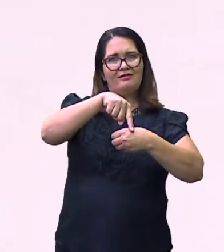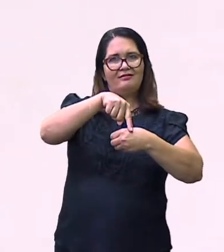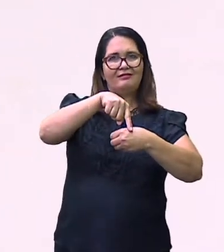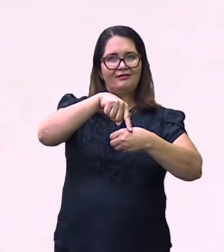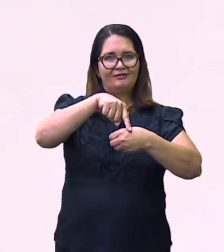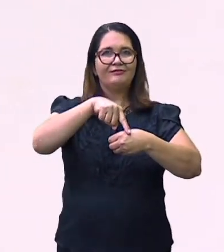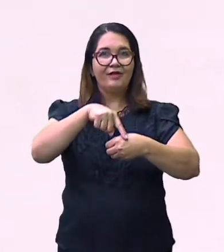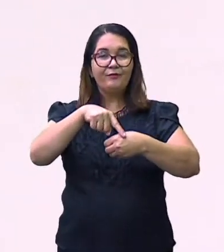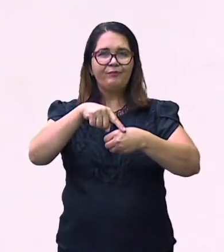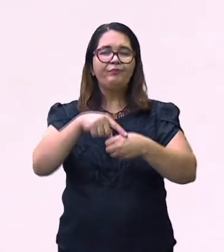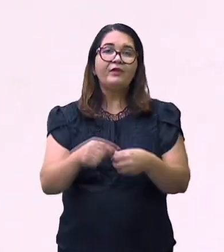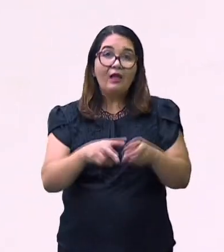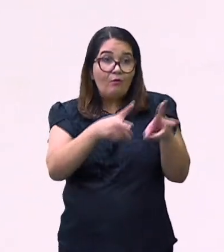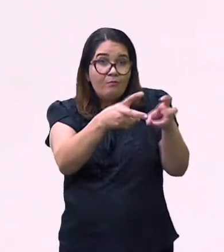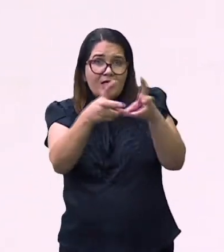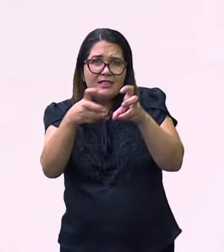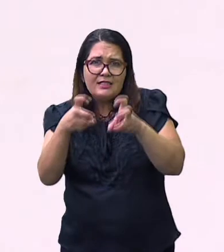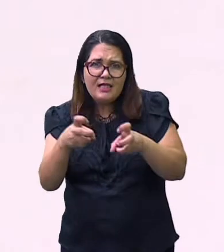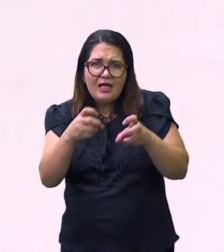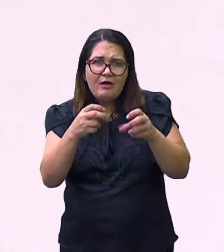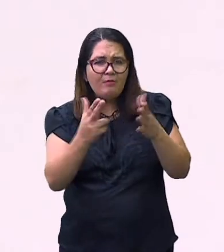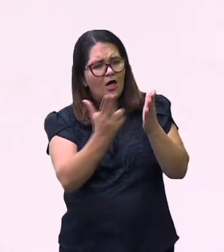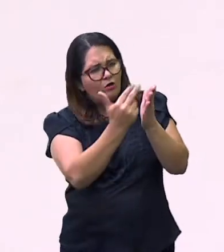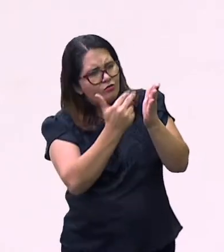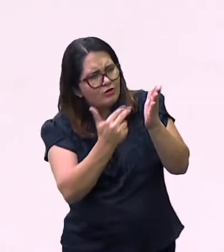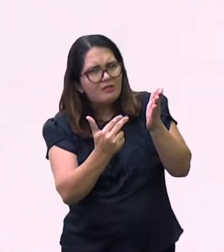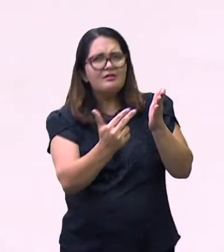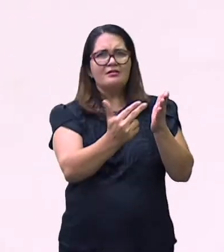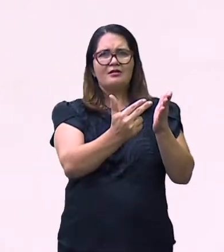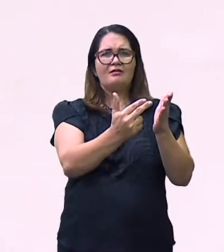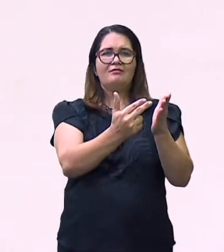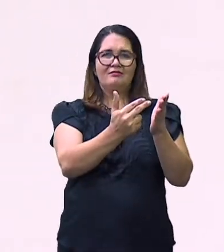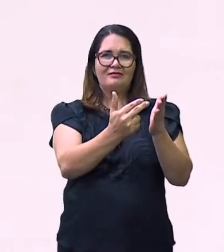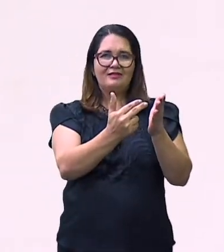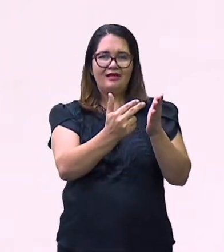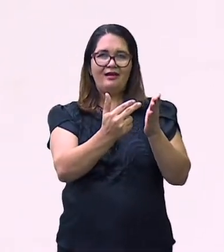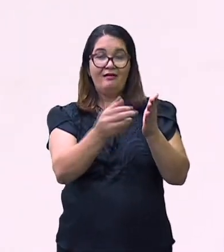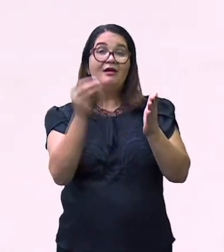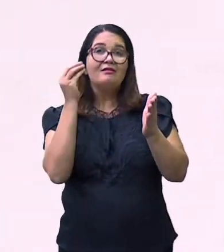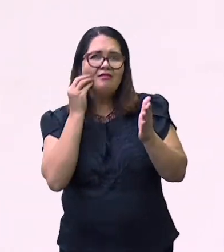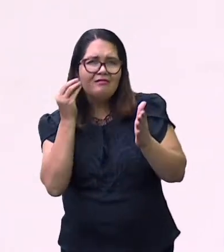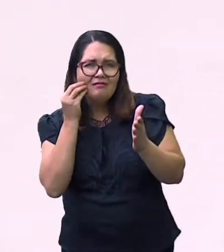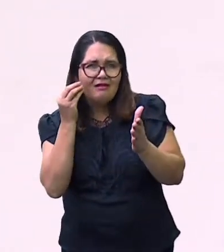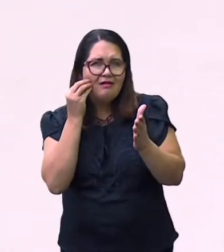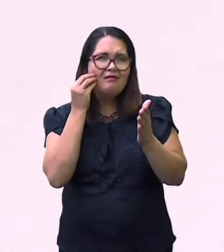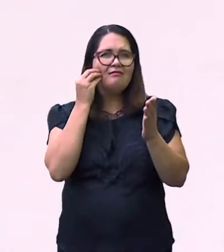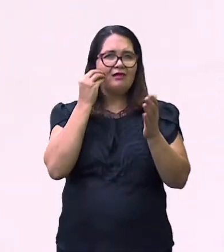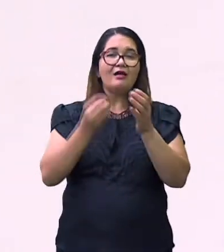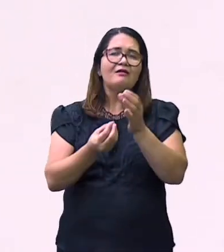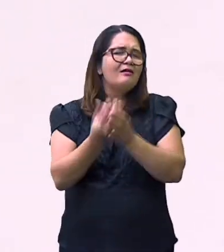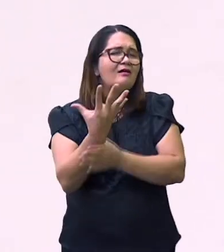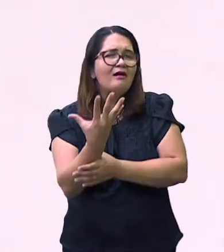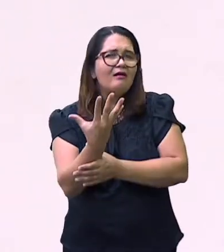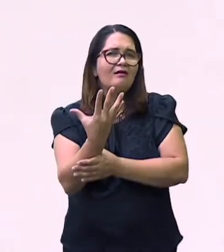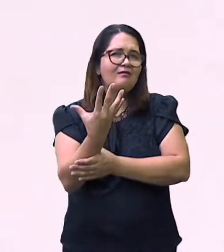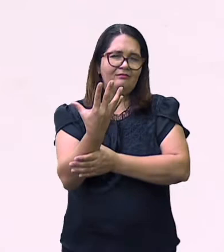e falamos do citoplasma, que é a estrutura que vai